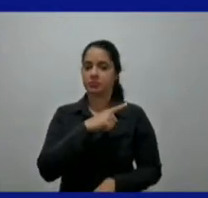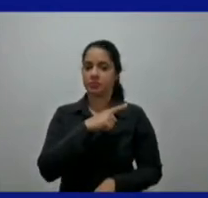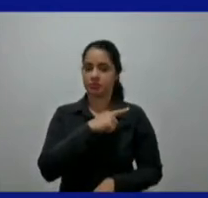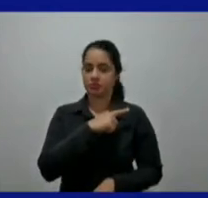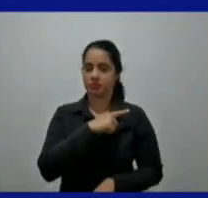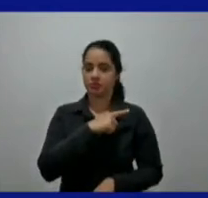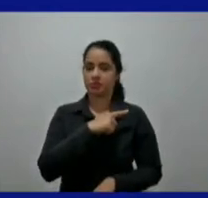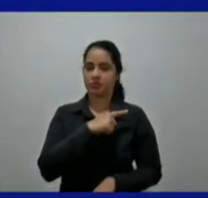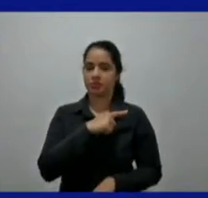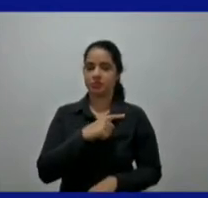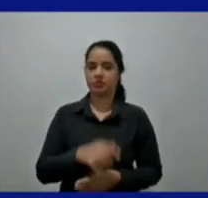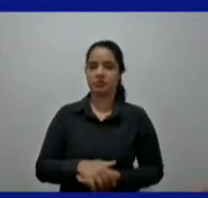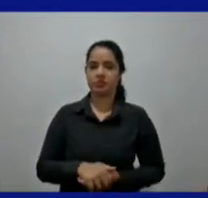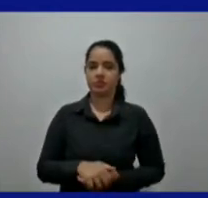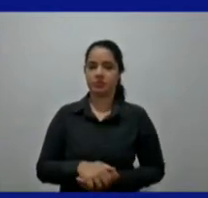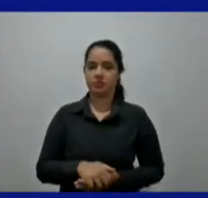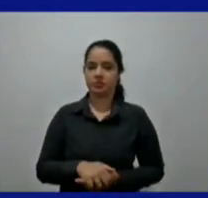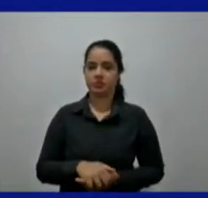Eu concordo